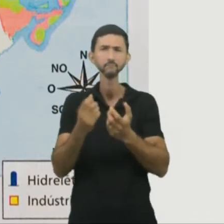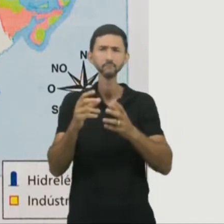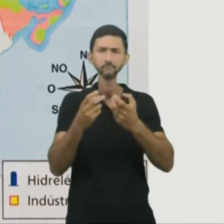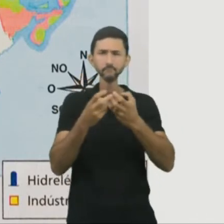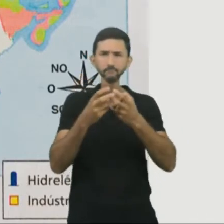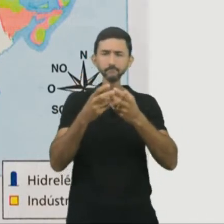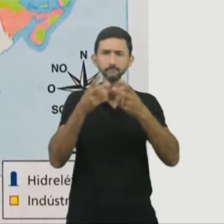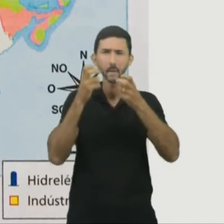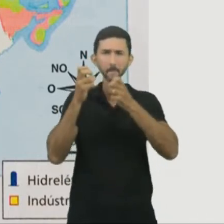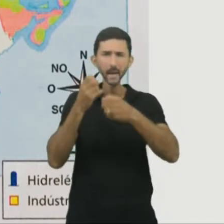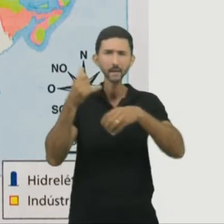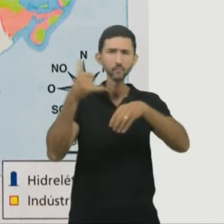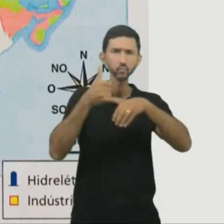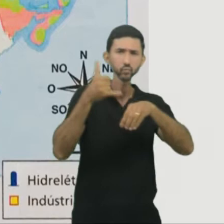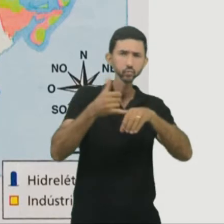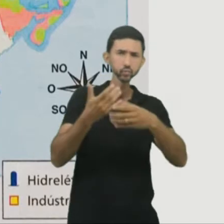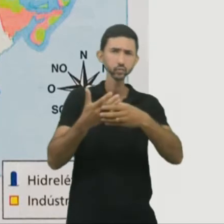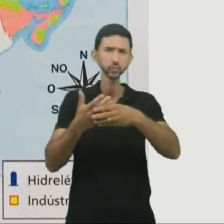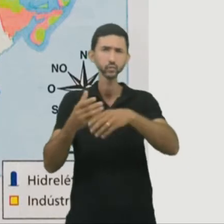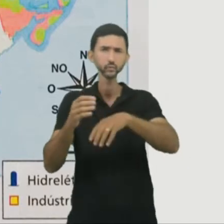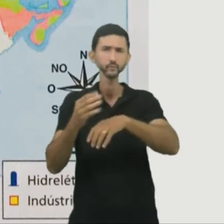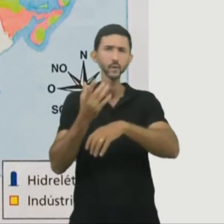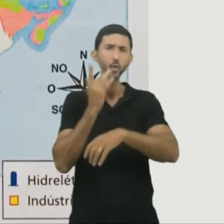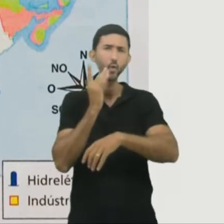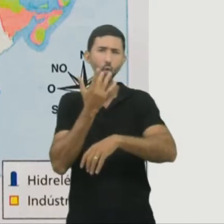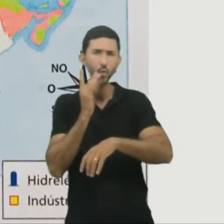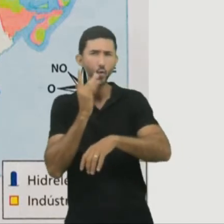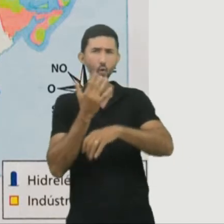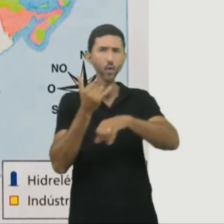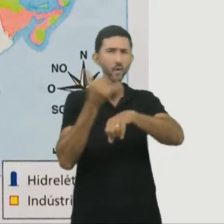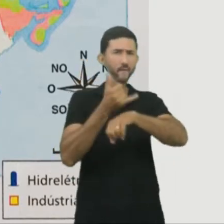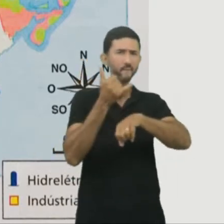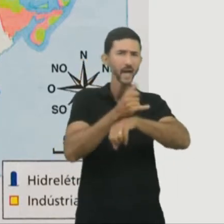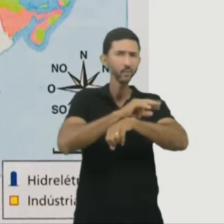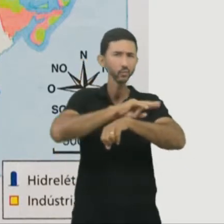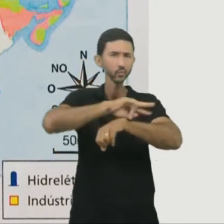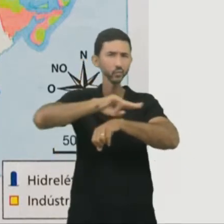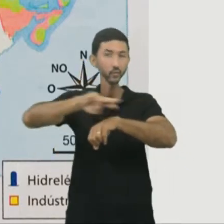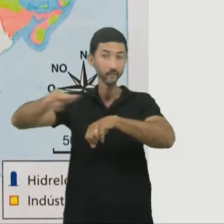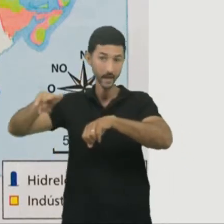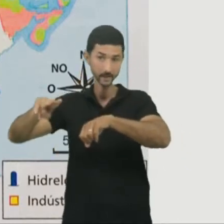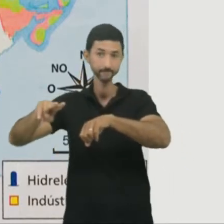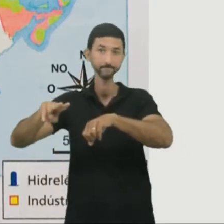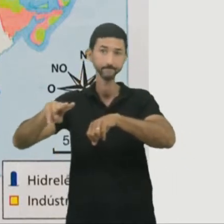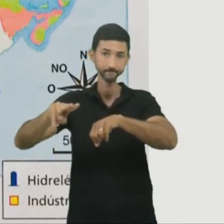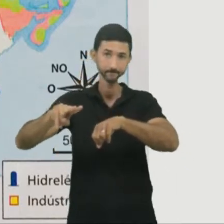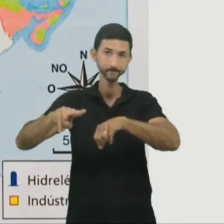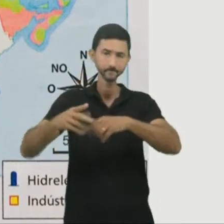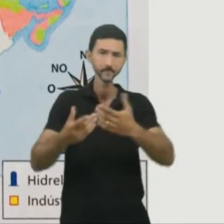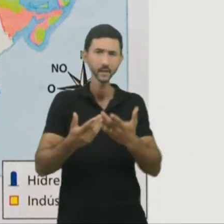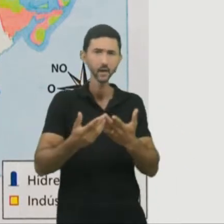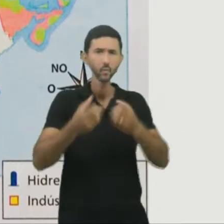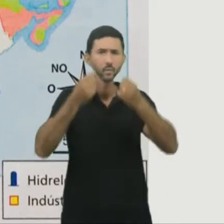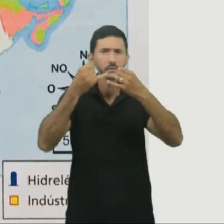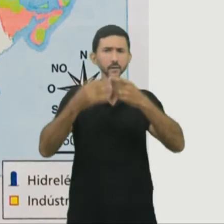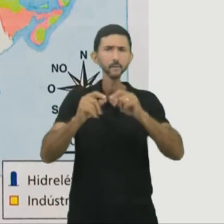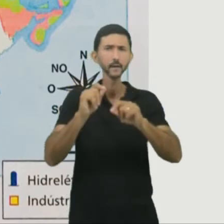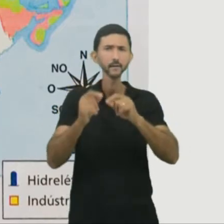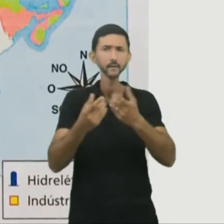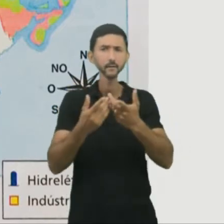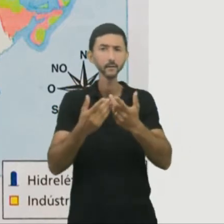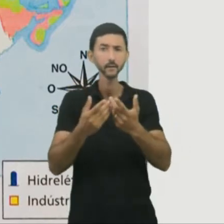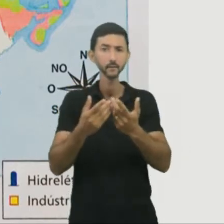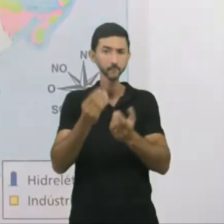Canadá: petróleo, ouro, níquel, cobre. Então, nós acabamos falando,